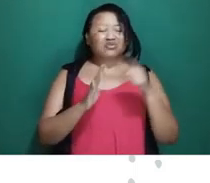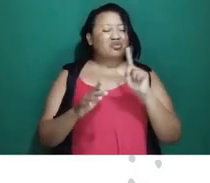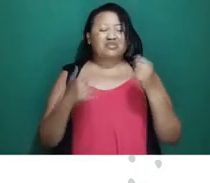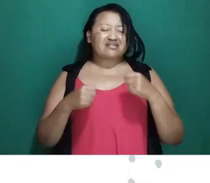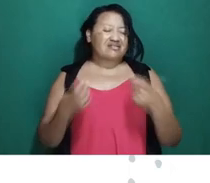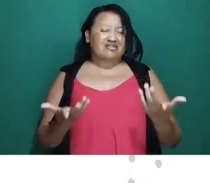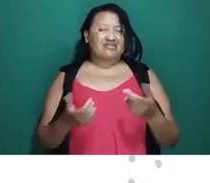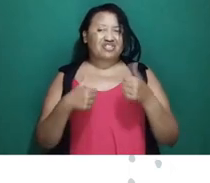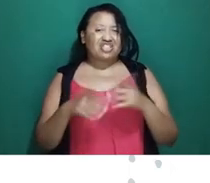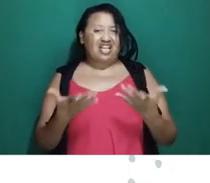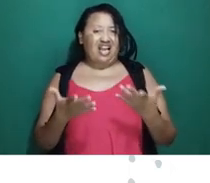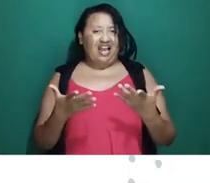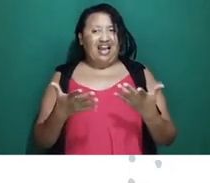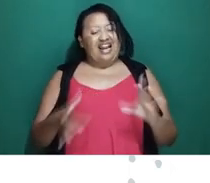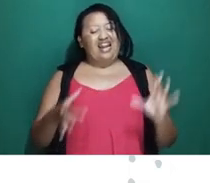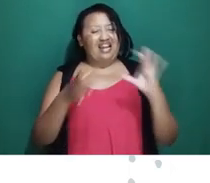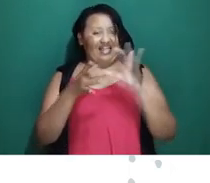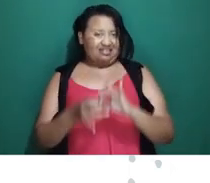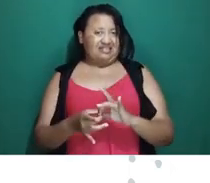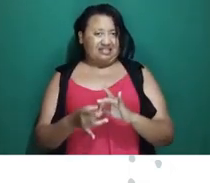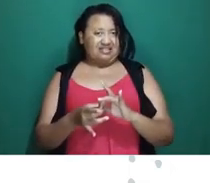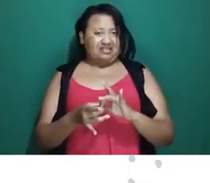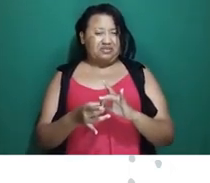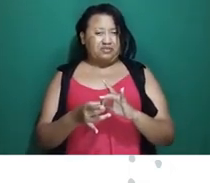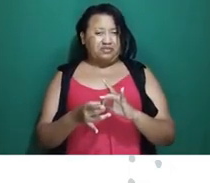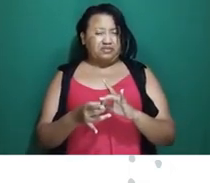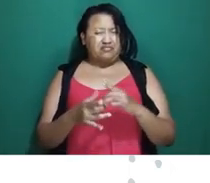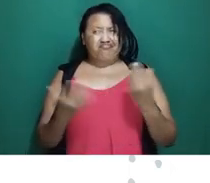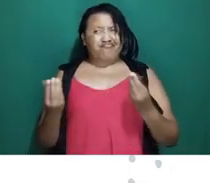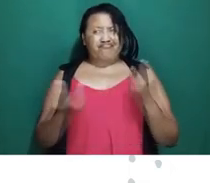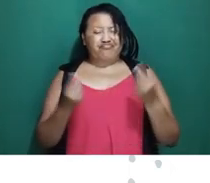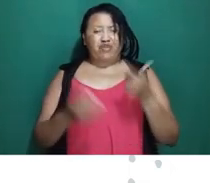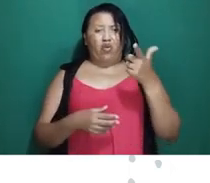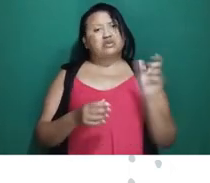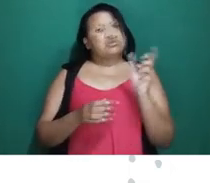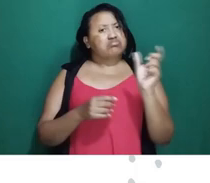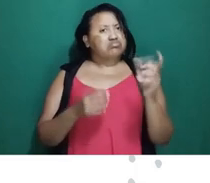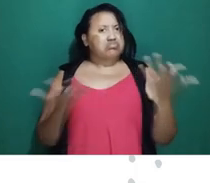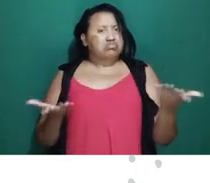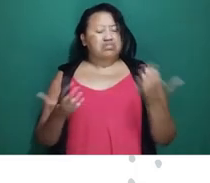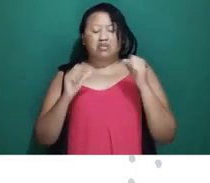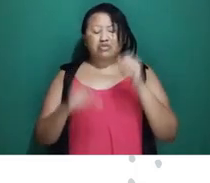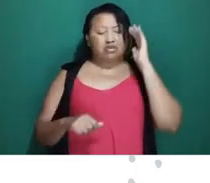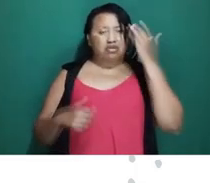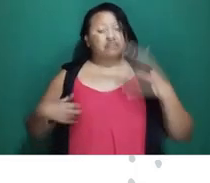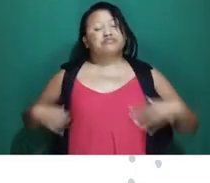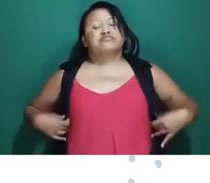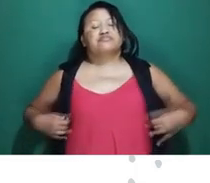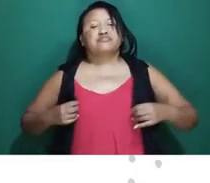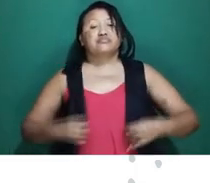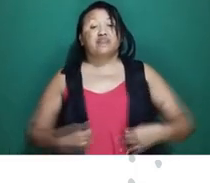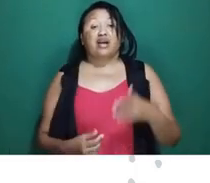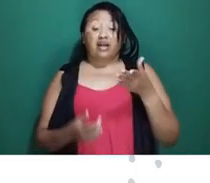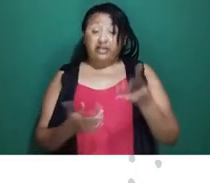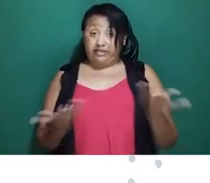necessariamente atreladas a uma outra palavra para a gente poder entender no caso